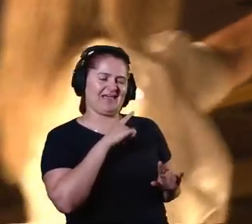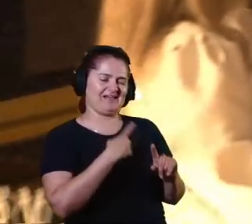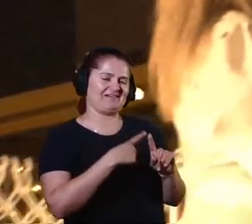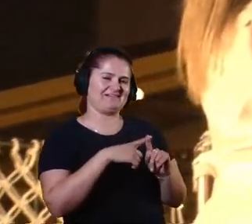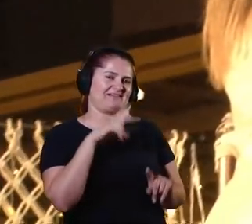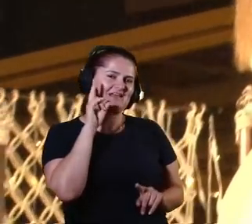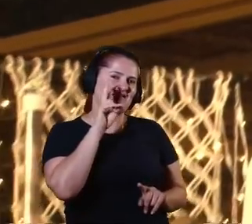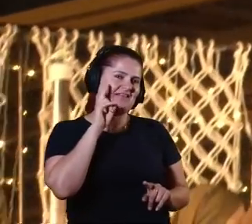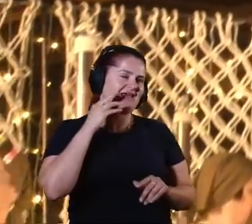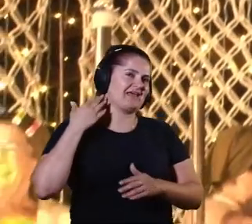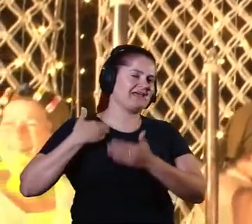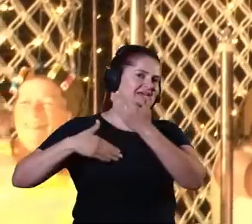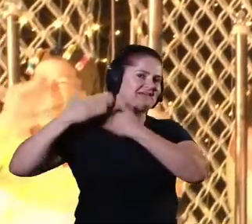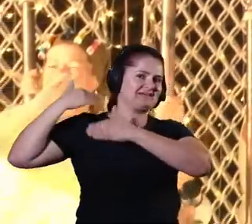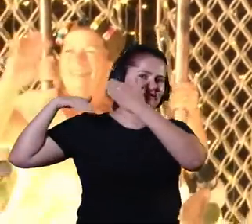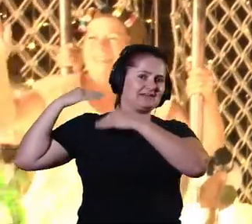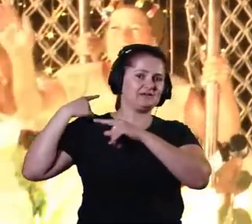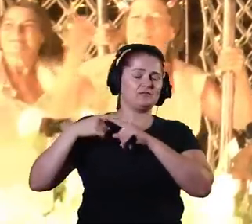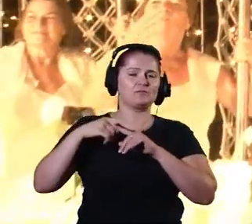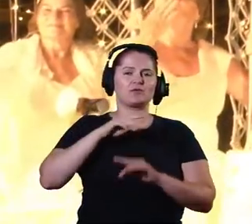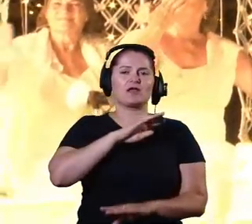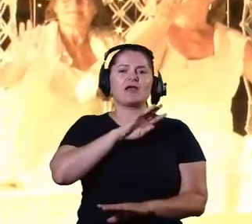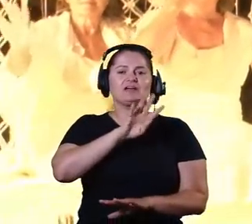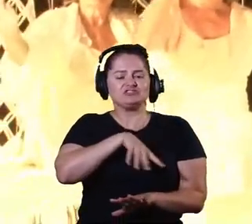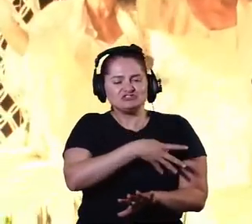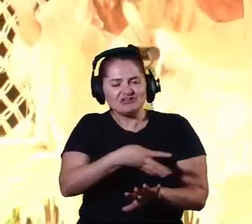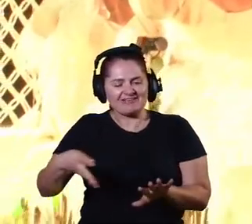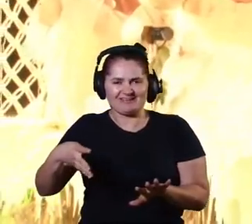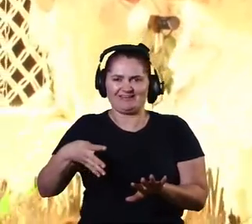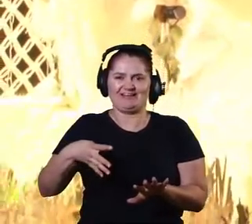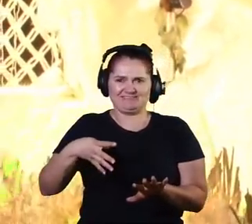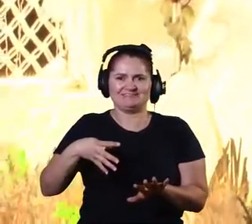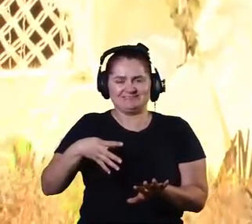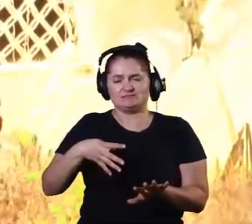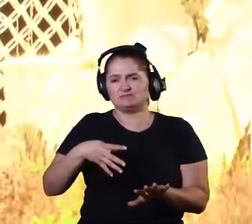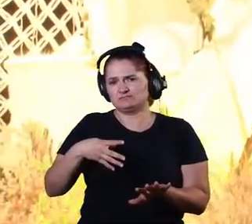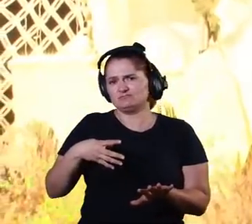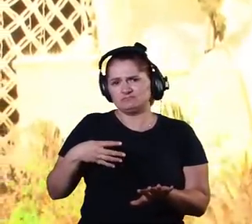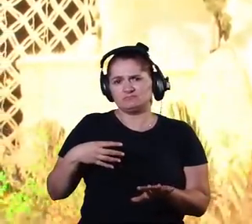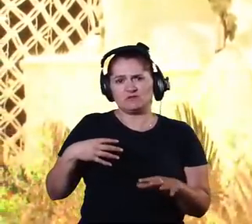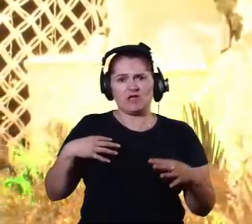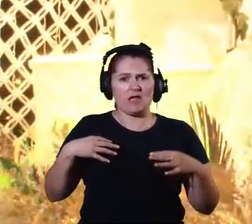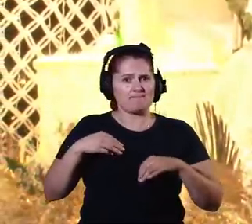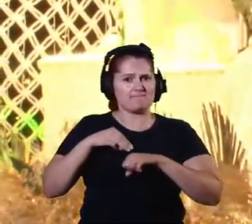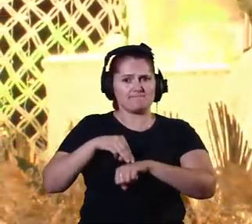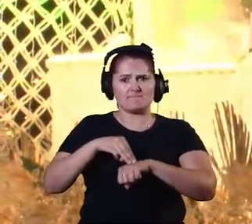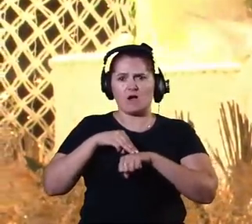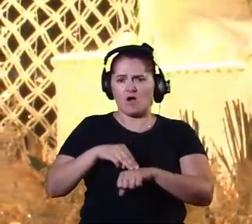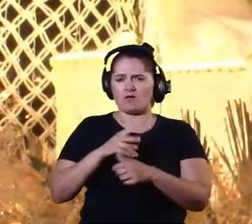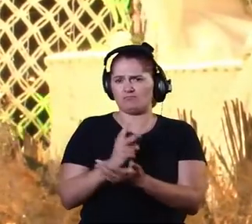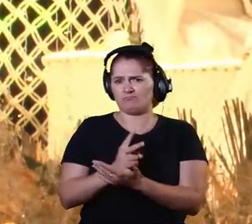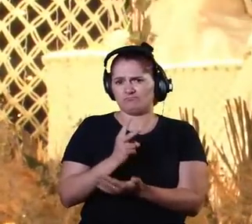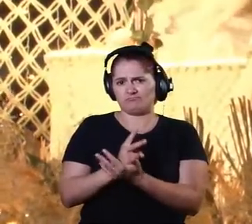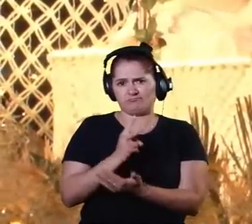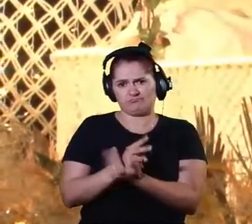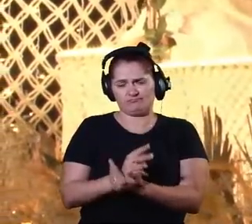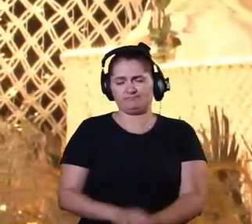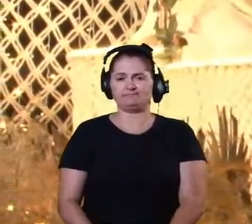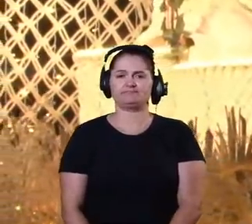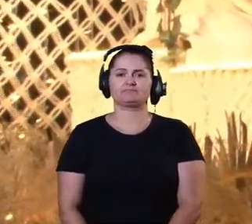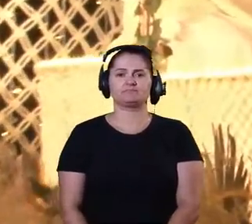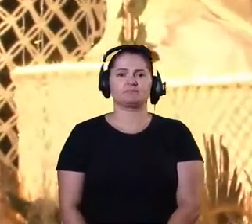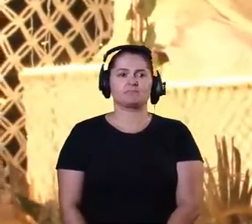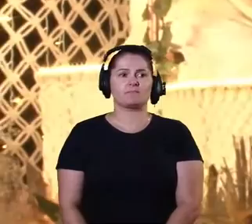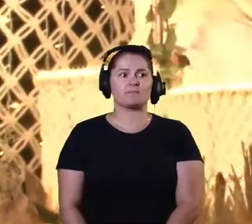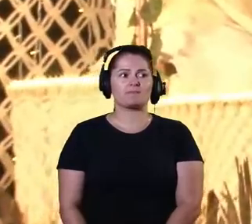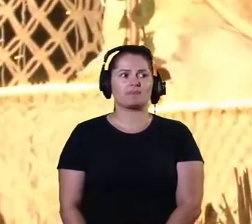pouco do passado também, porque o xadrez, ele tá inserido numa questão de moda sempre atual também, né? Nós tivemos a